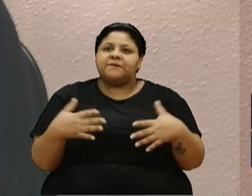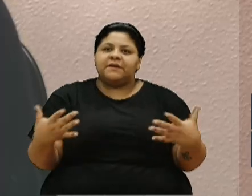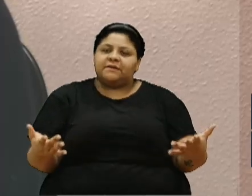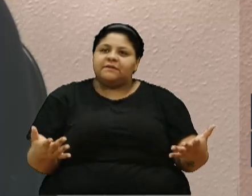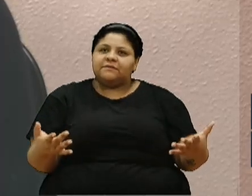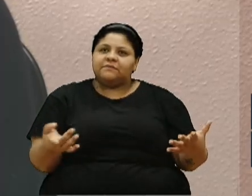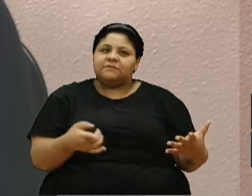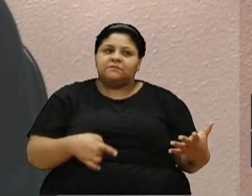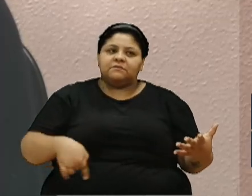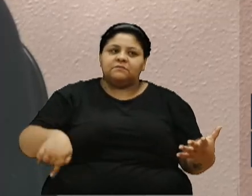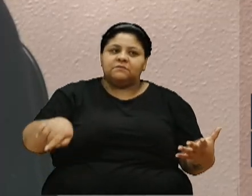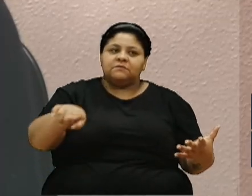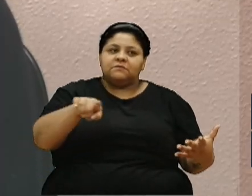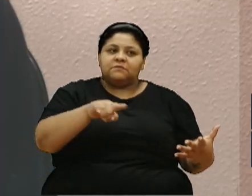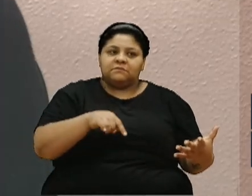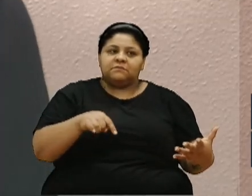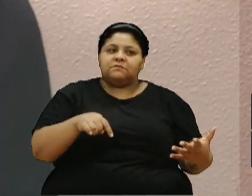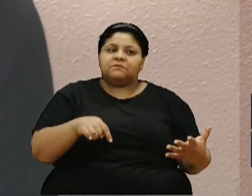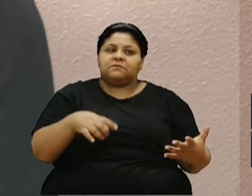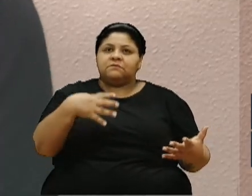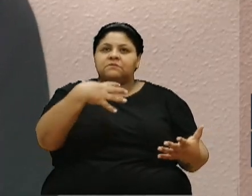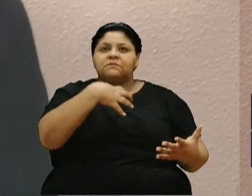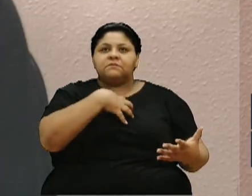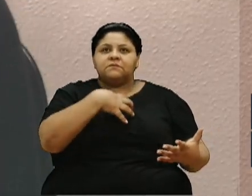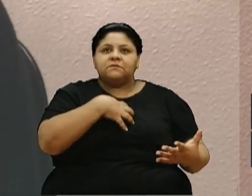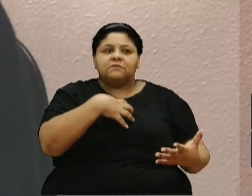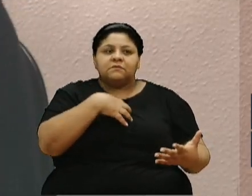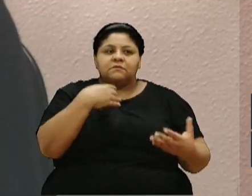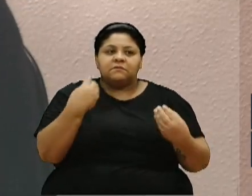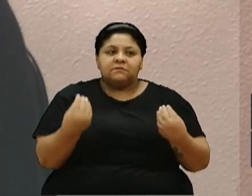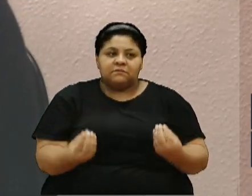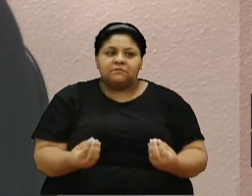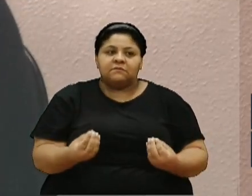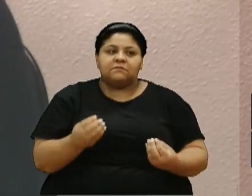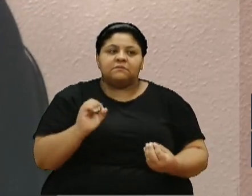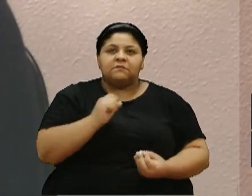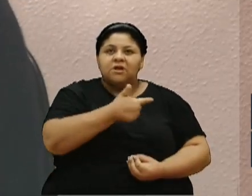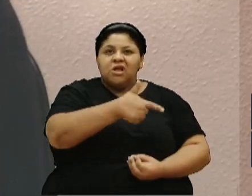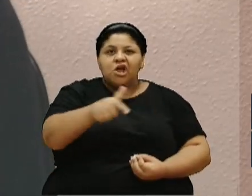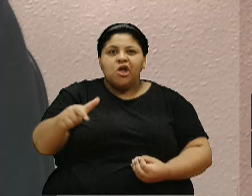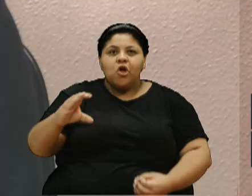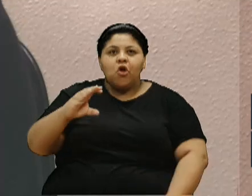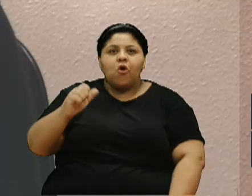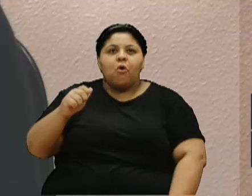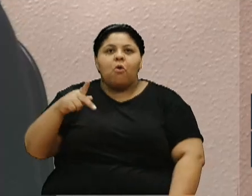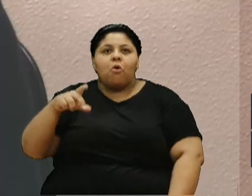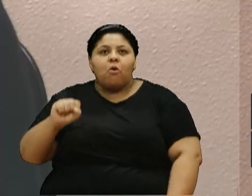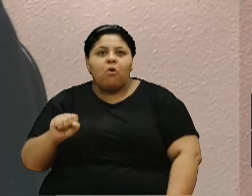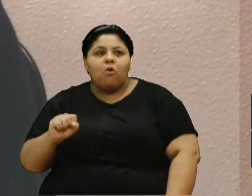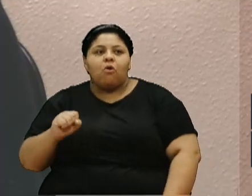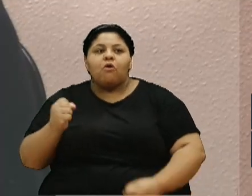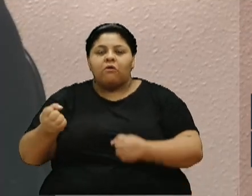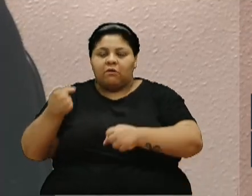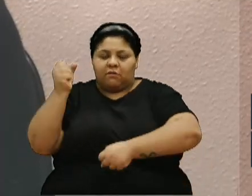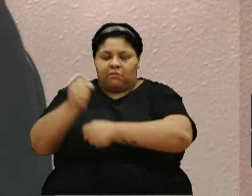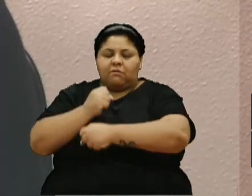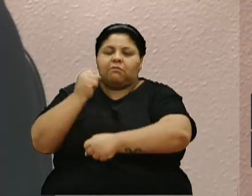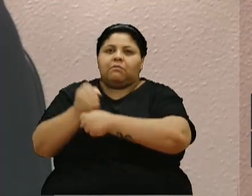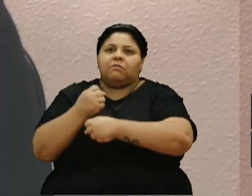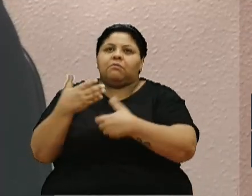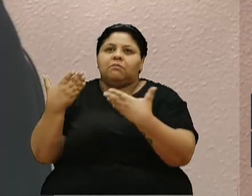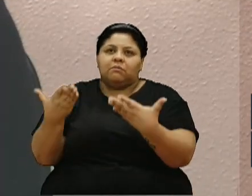nesse momento, com um CAPS em reforma, estamos com outro CAPS com uma reforma para iniciar em